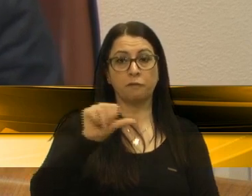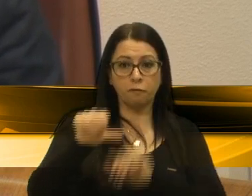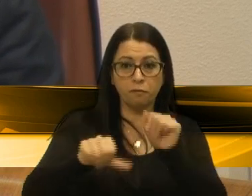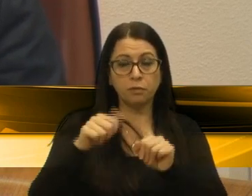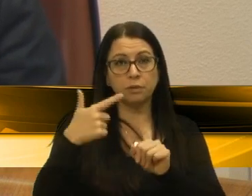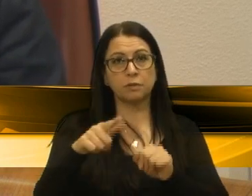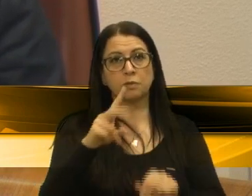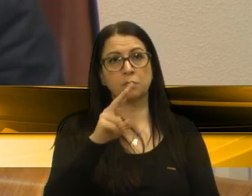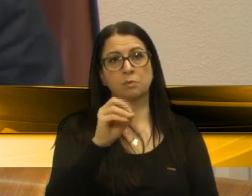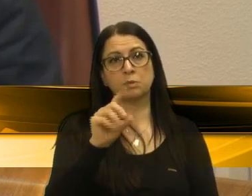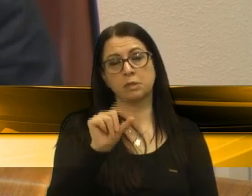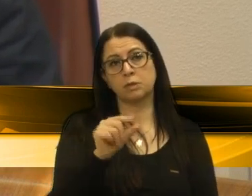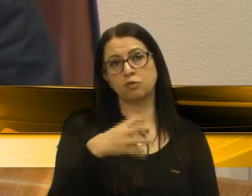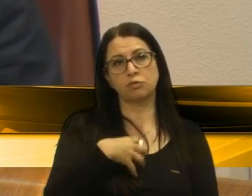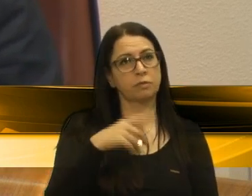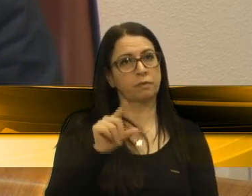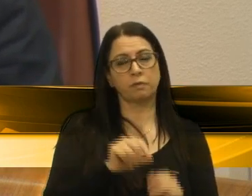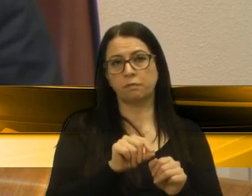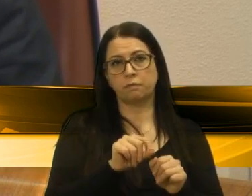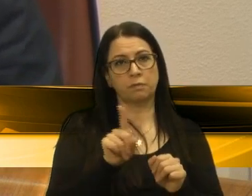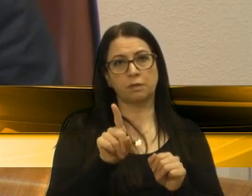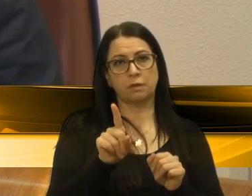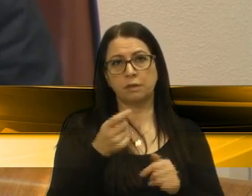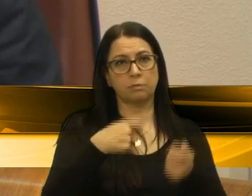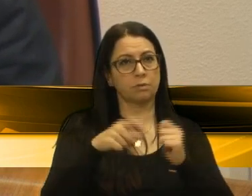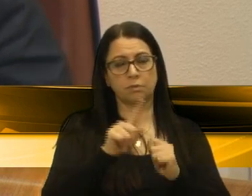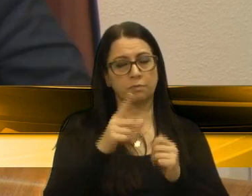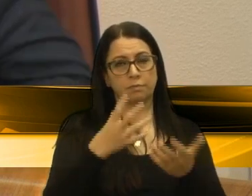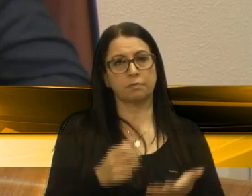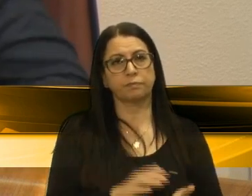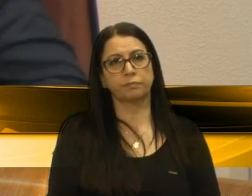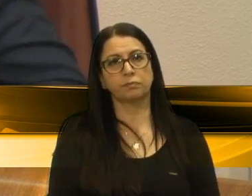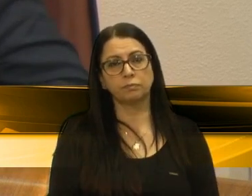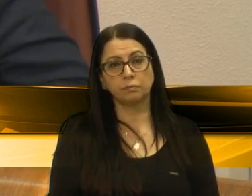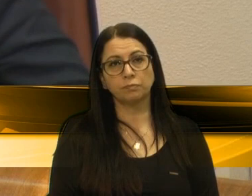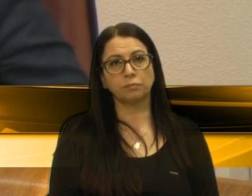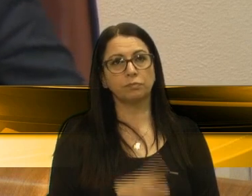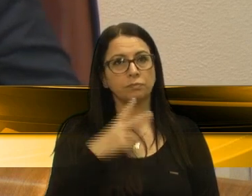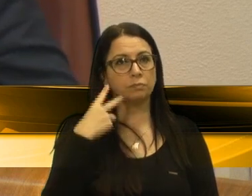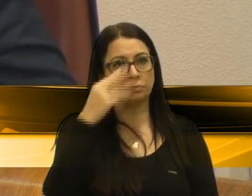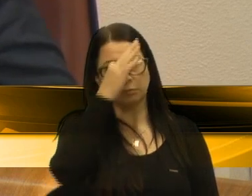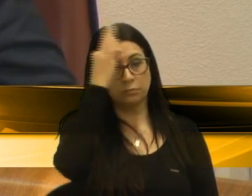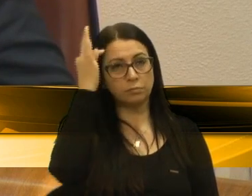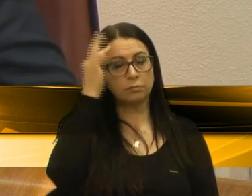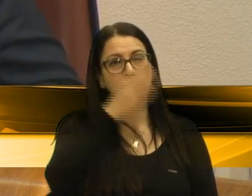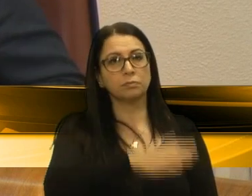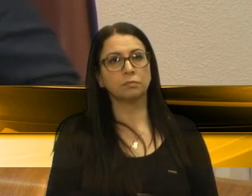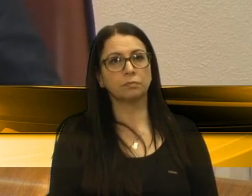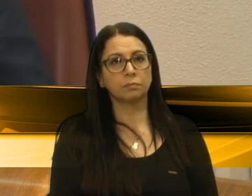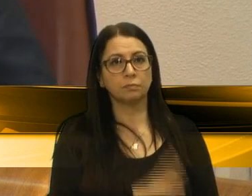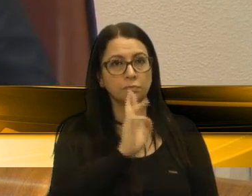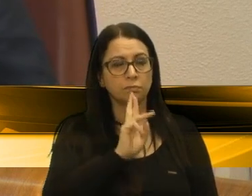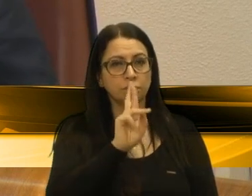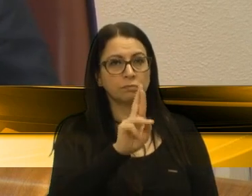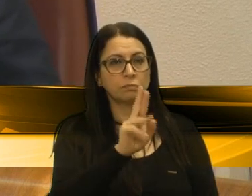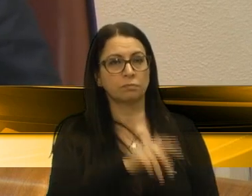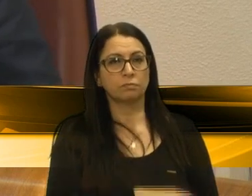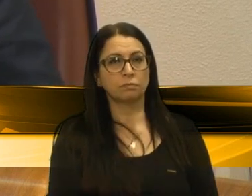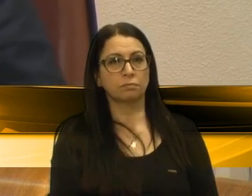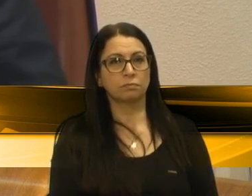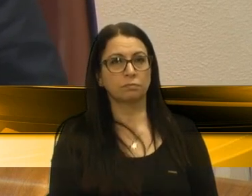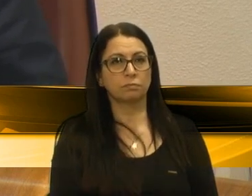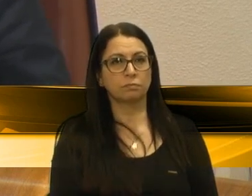em 2010, da forma como foi feita. Essa administração não ia permitir isso. Vereador Toigo, respondendo seus